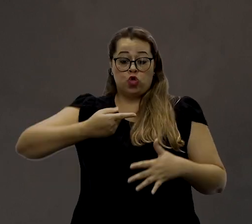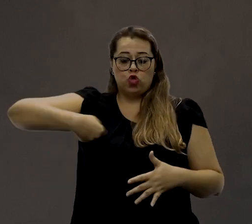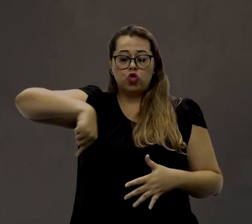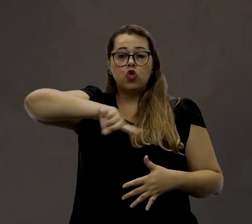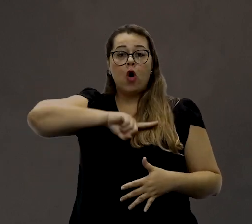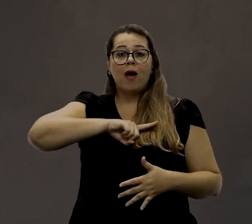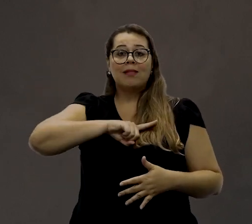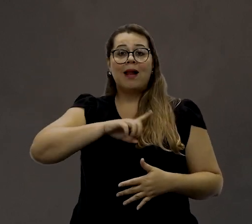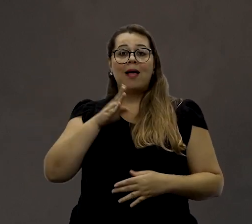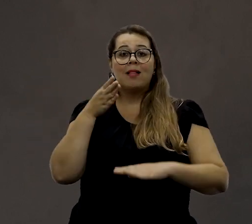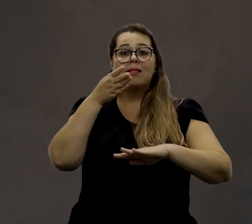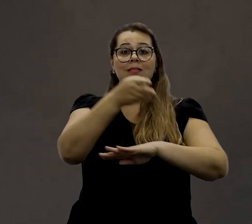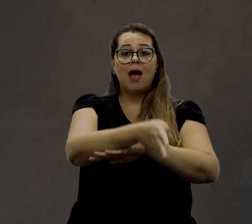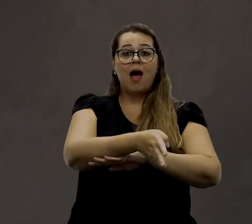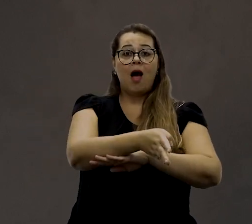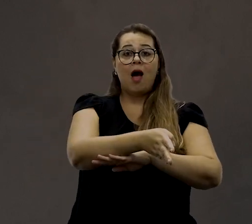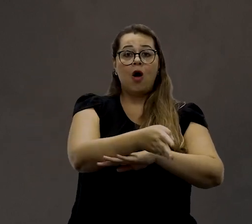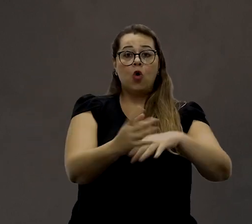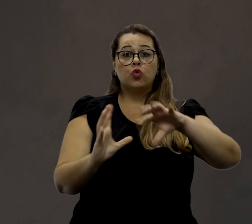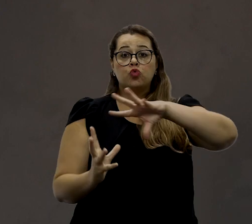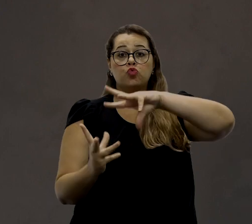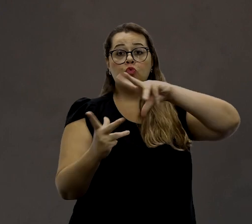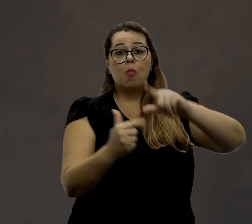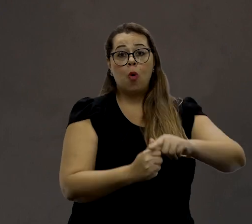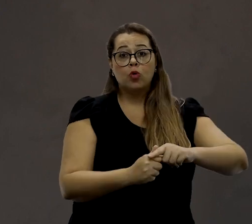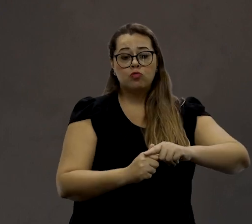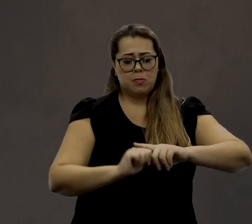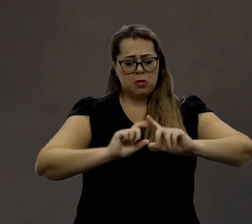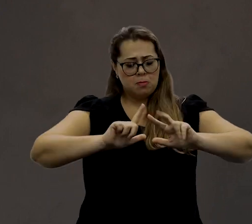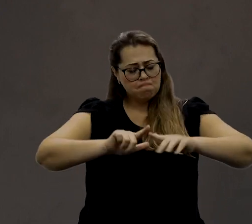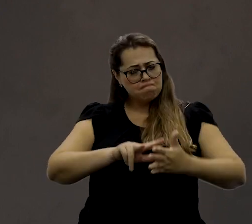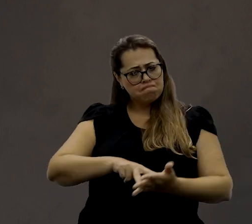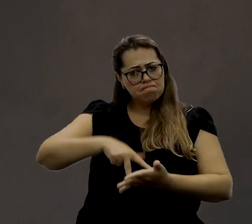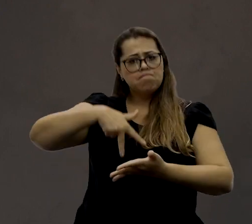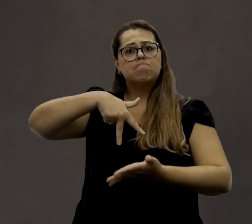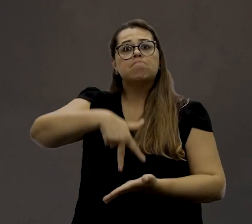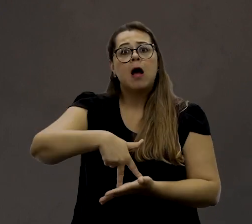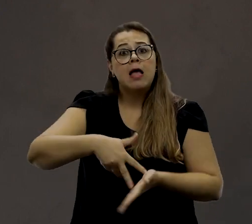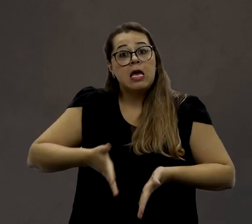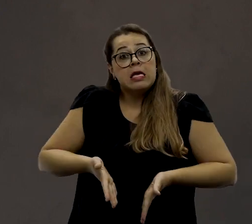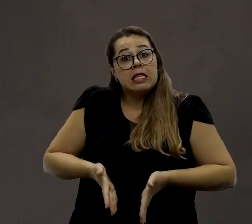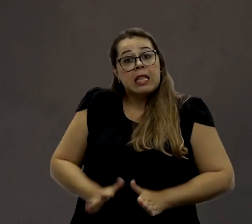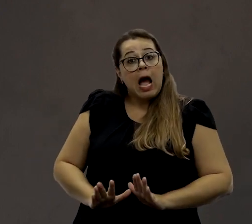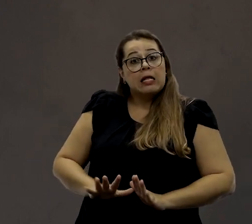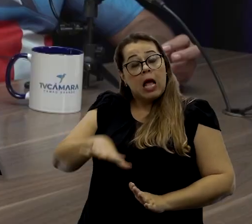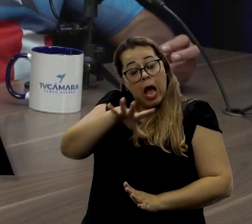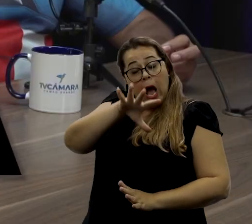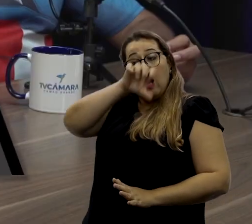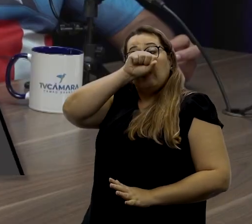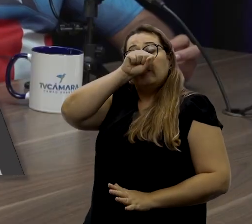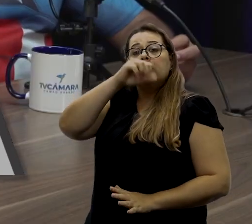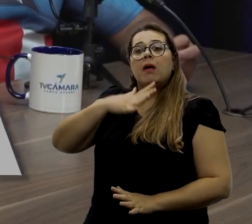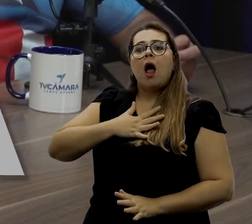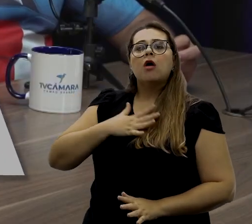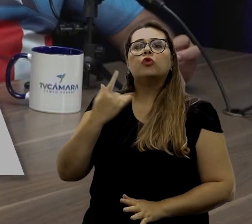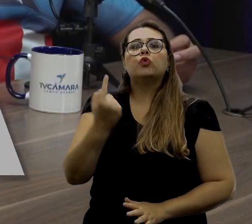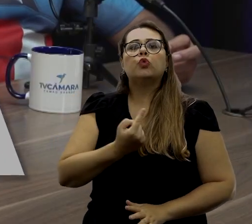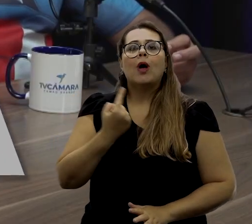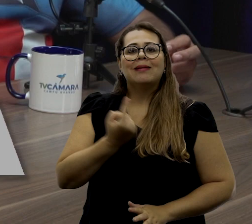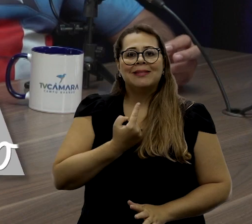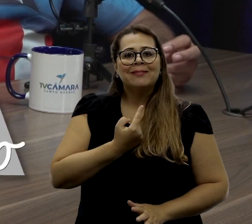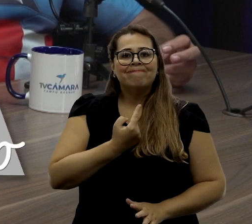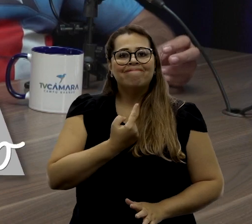se virar, né? Desde o primeiro momento lá do nascimento, né? A gente nasce e tem que respirar sozinho, né? Ninguém vai respirar pela gente.